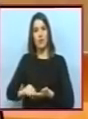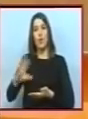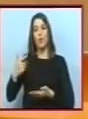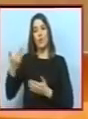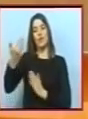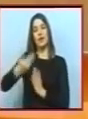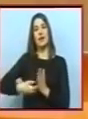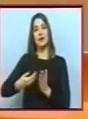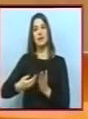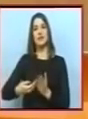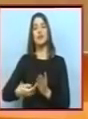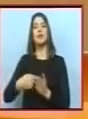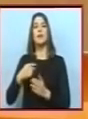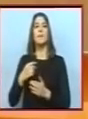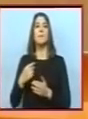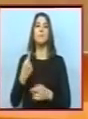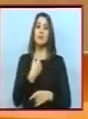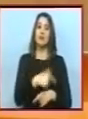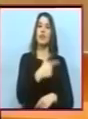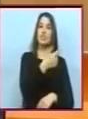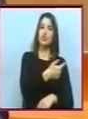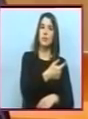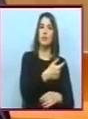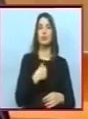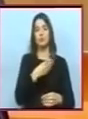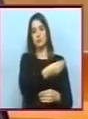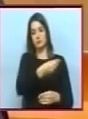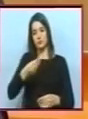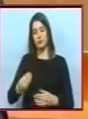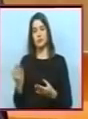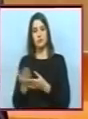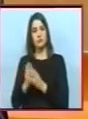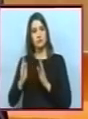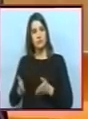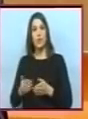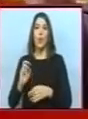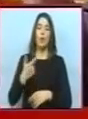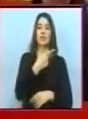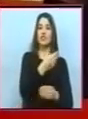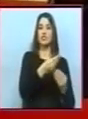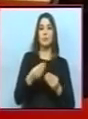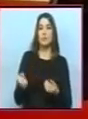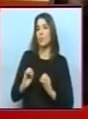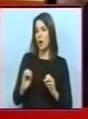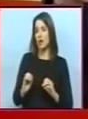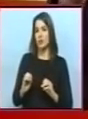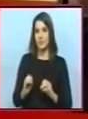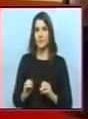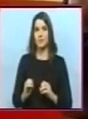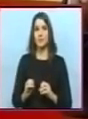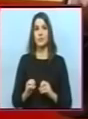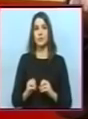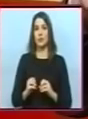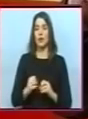de que há testamento, e aí tem que o juntar, ou não há testamento. Para que isto funcionasse corretamente... É um